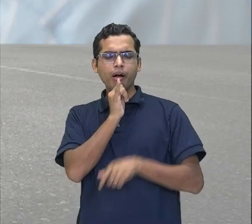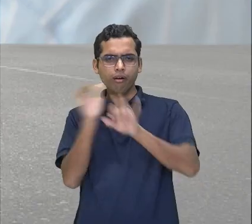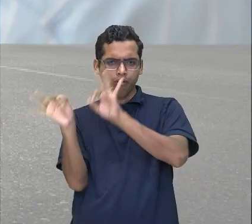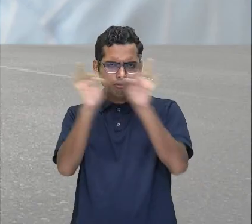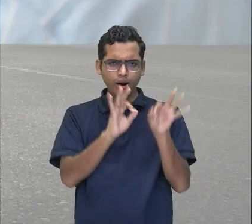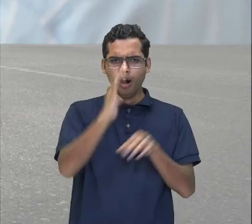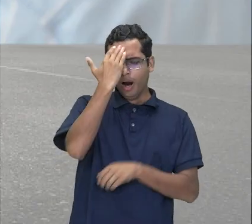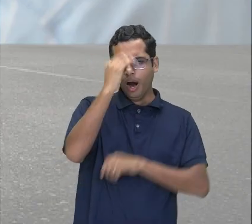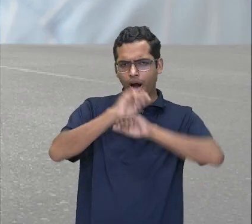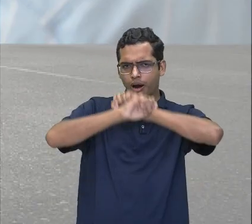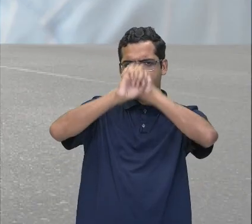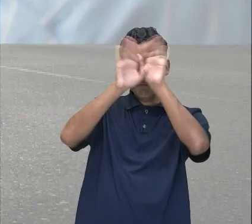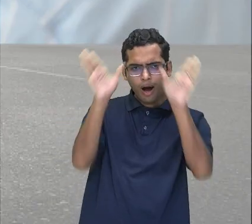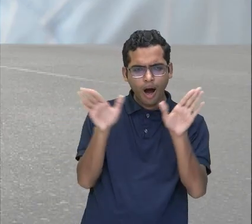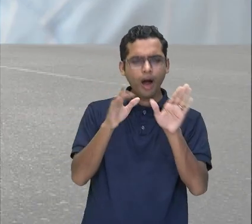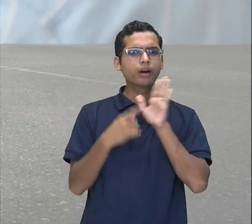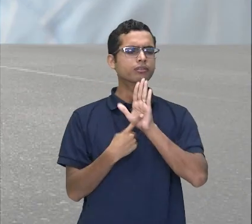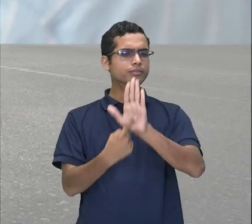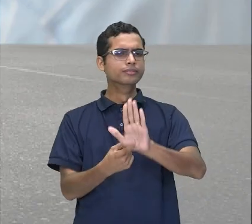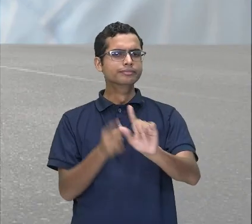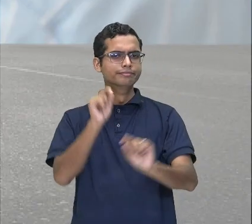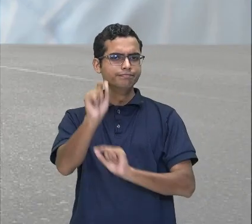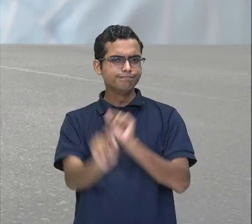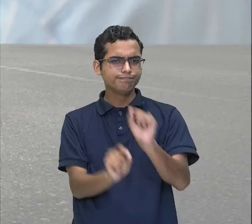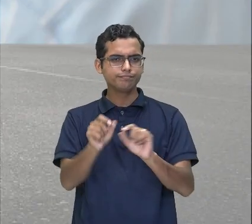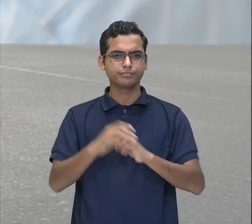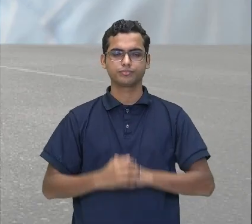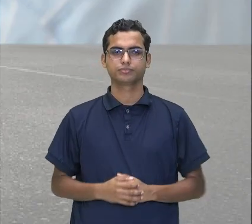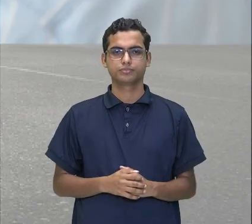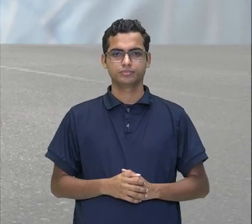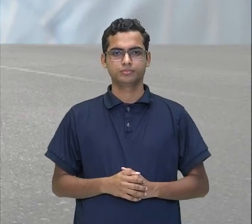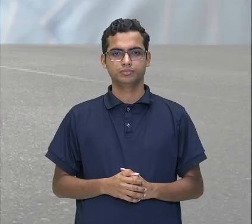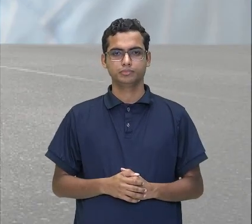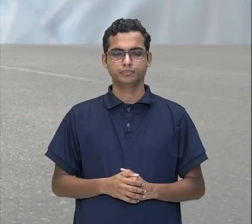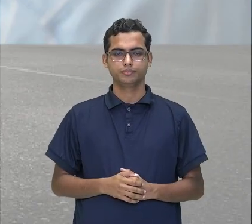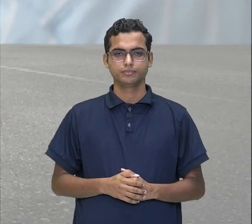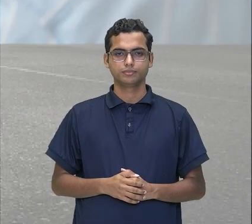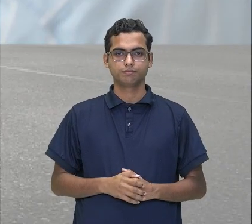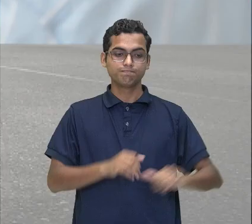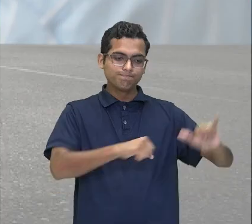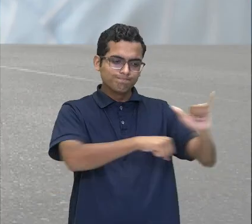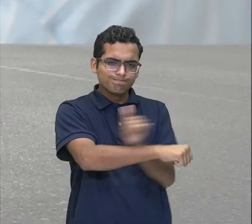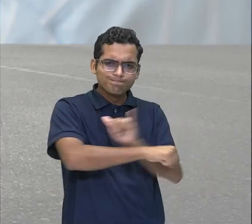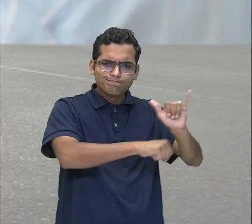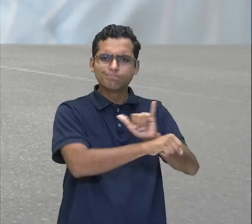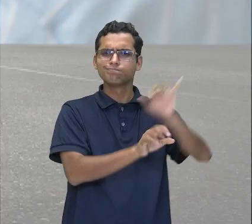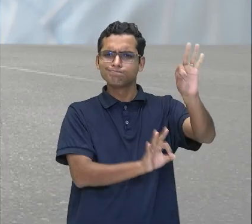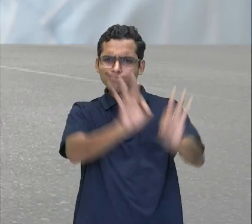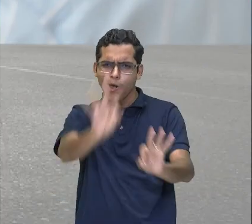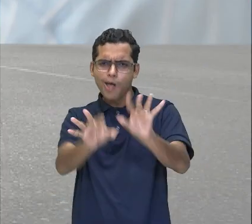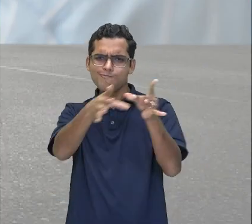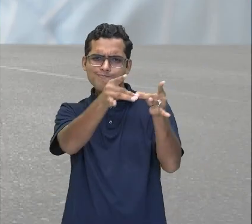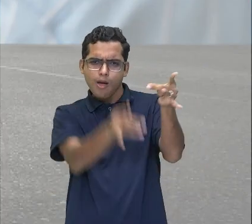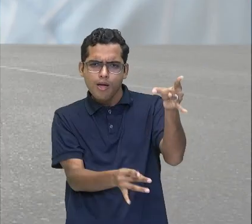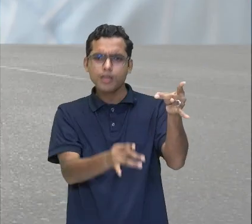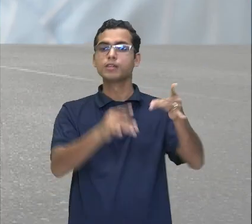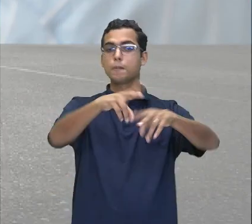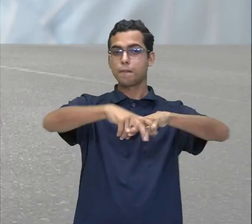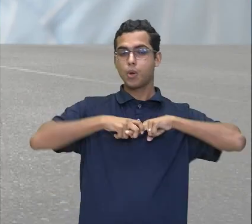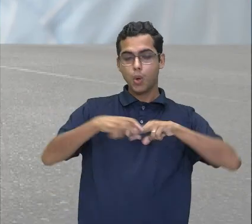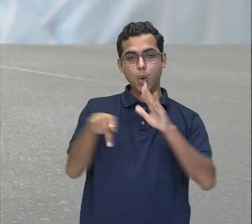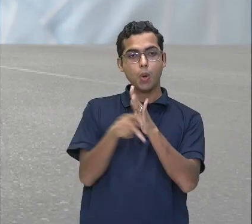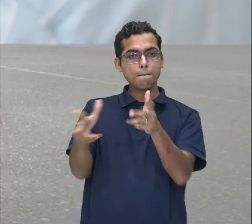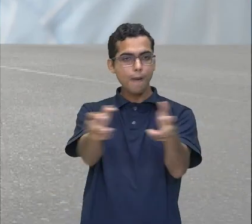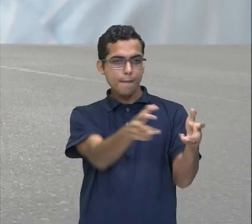entender um pouco, né? Trago para vocês, o primeiro benefício é você trabalhar ali a estratégia e o planejamento. Uma vez que esse jogo